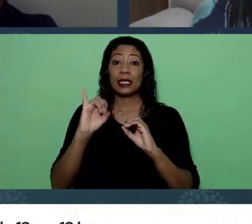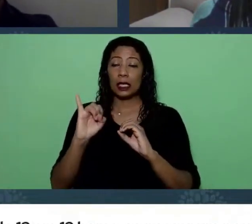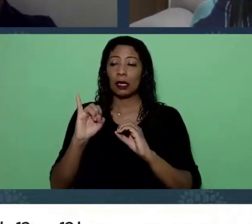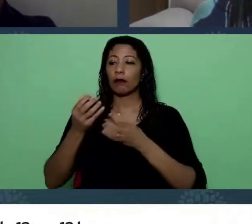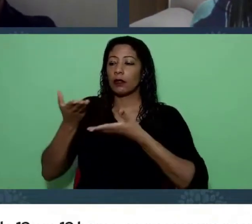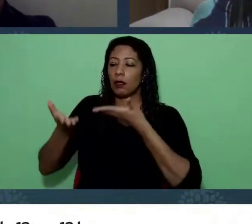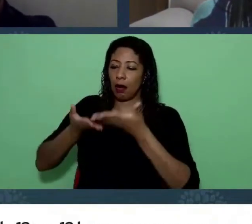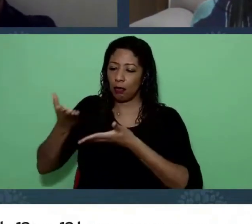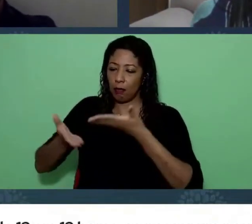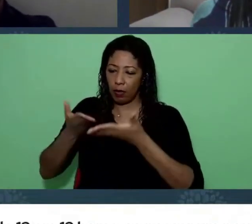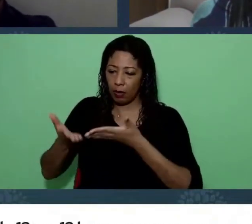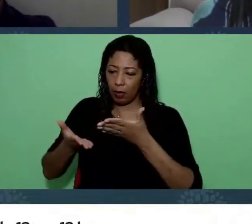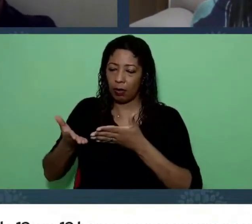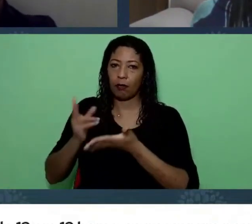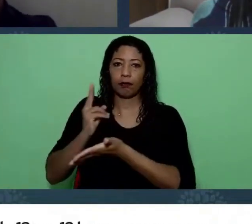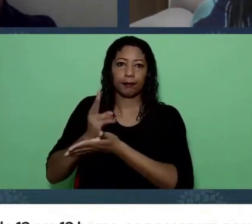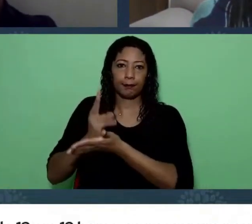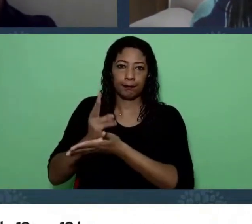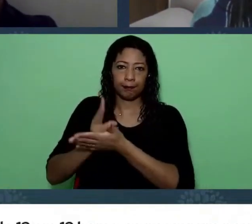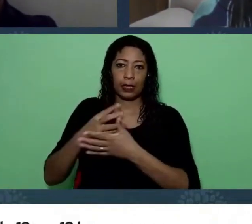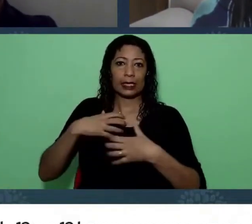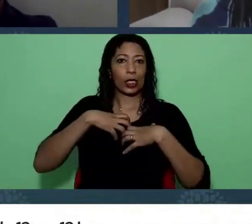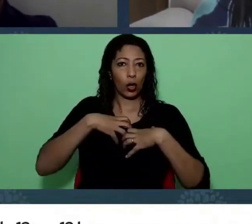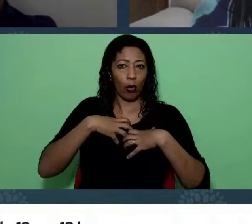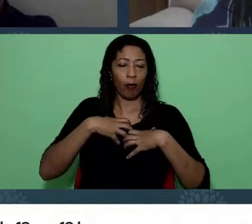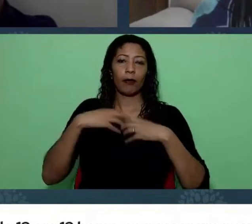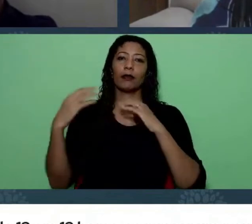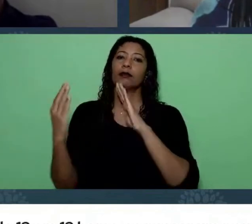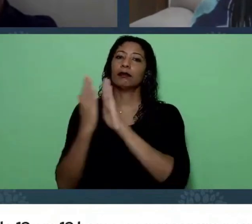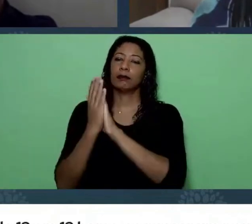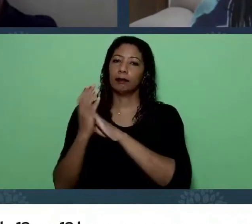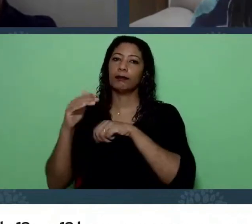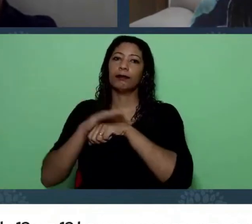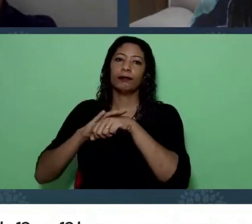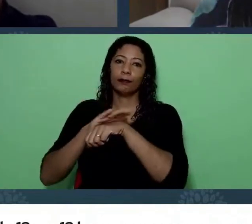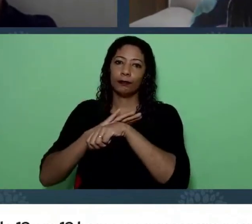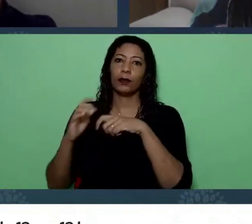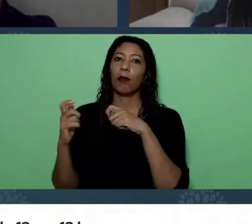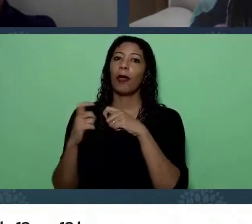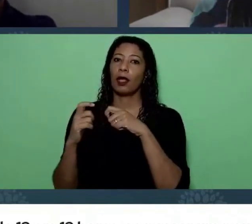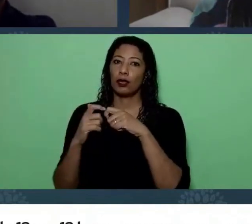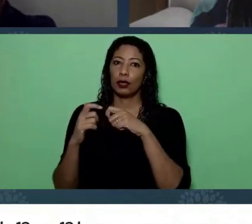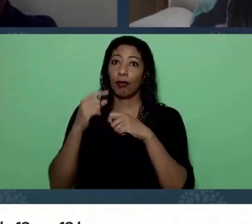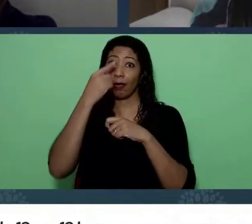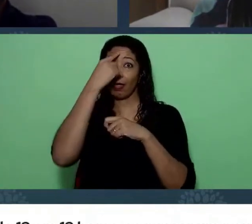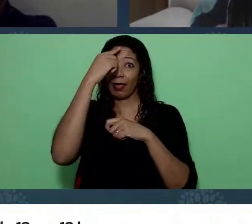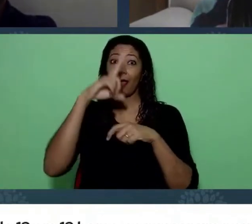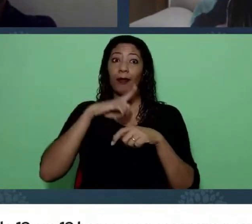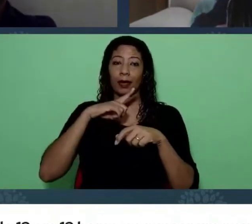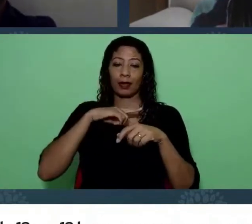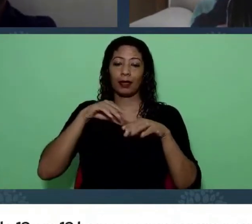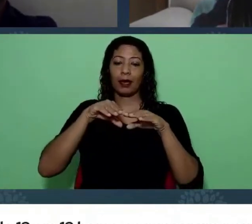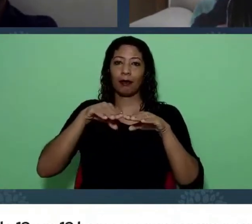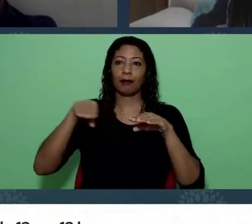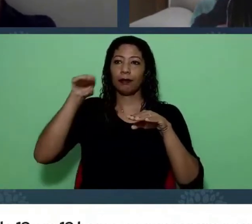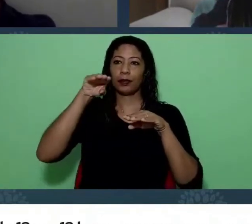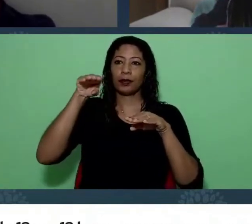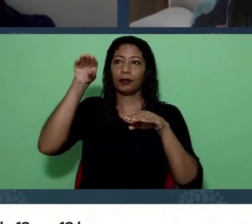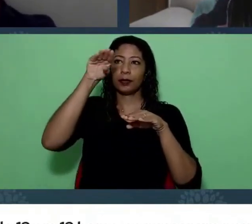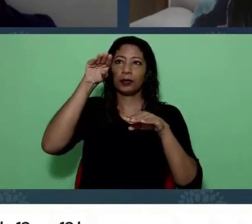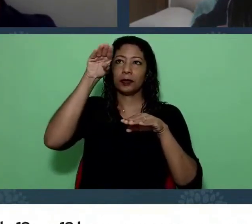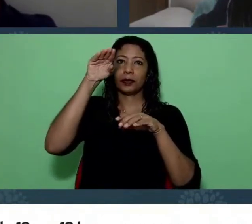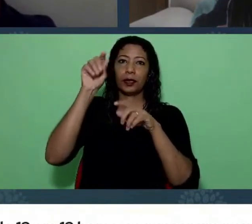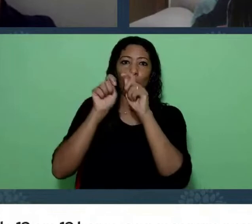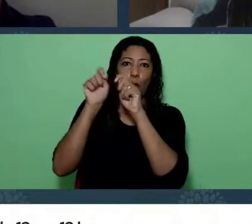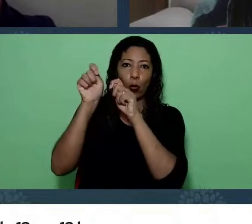usando, converse com o seu médico. Porque, lembrem, a gente tem os degraus, tanto para baixo, se você já tiver controlado, como